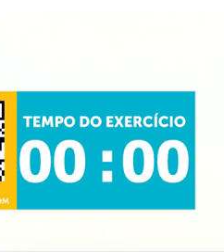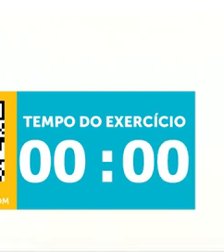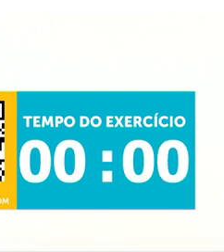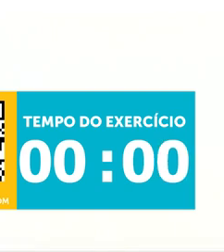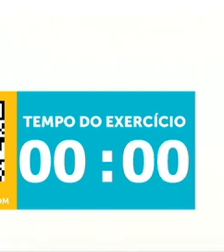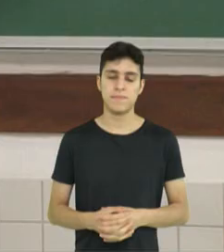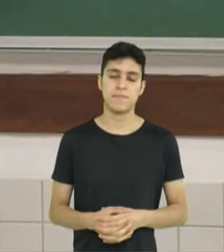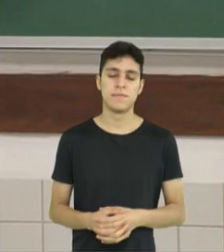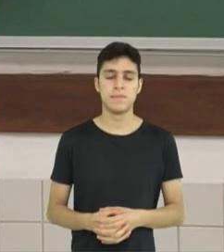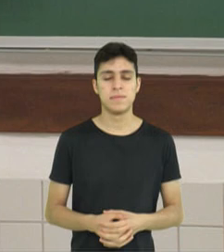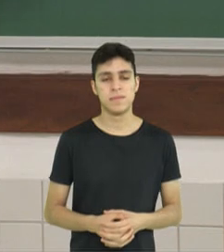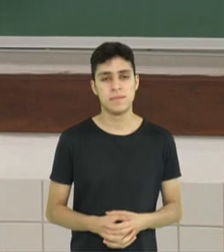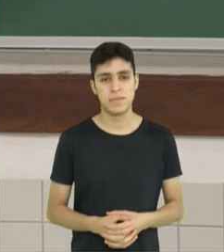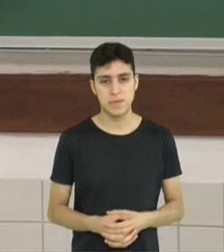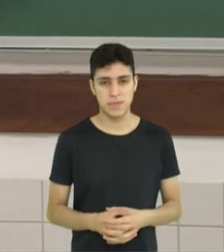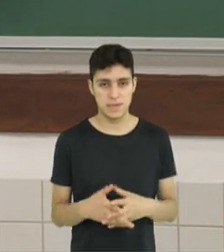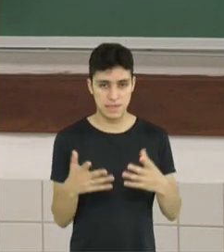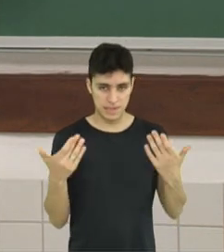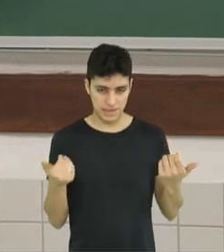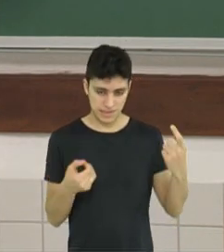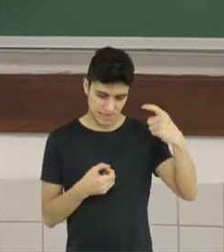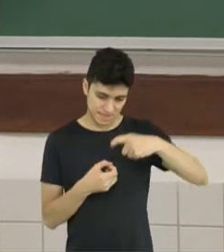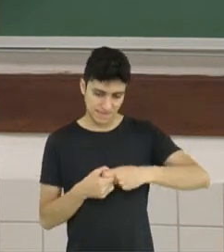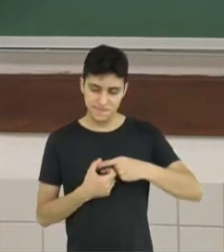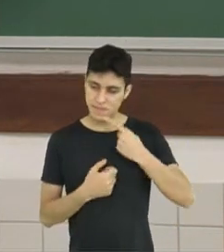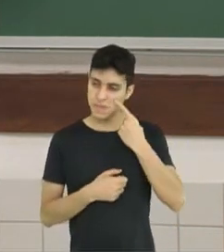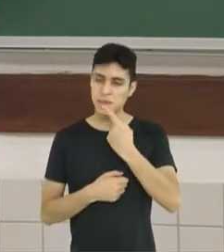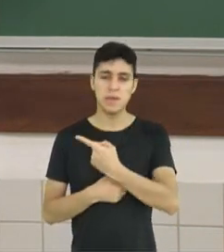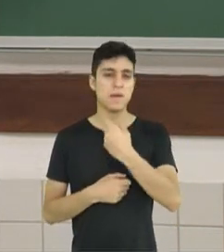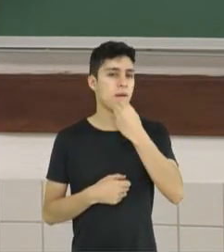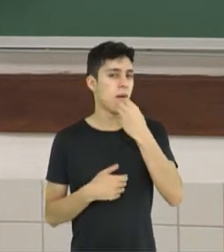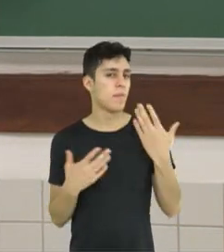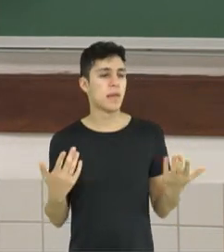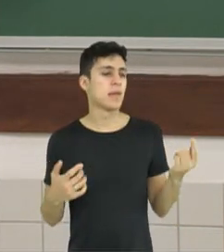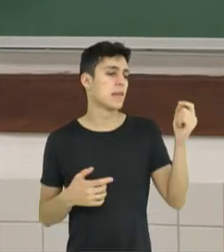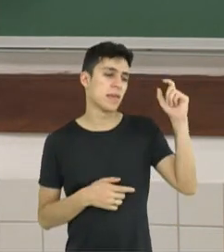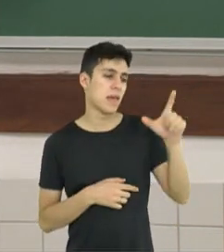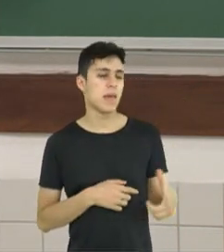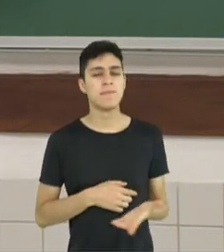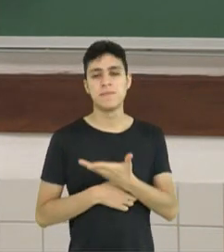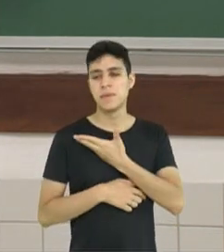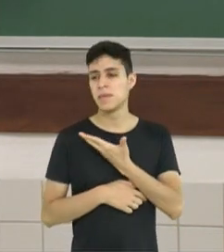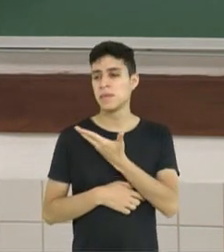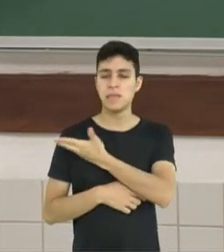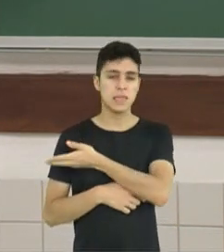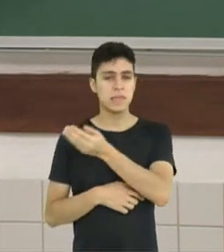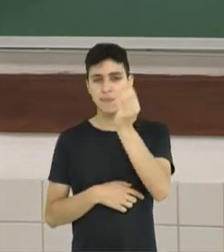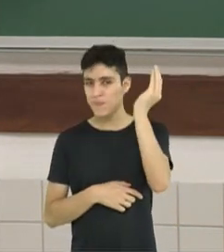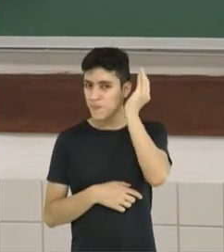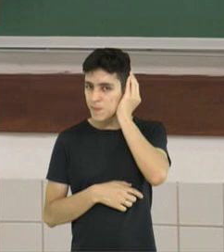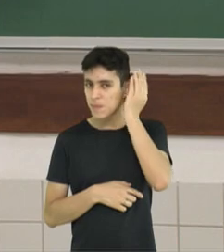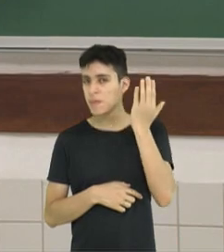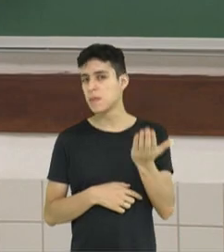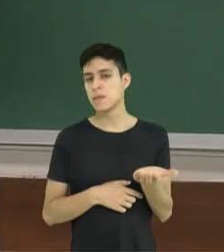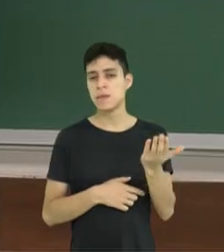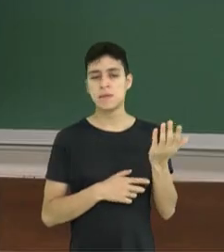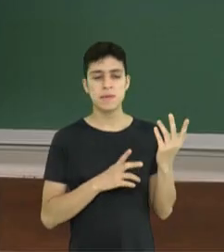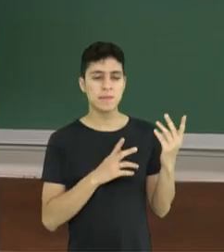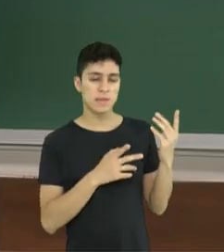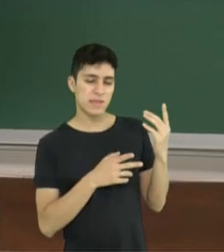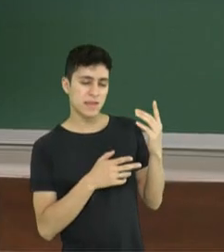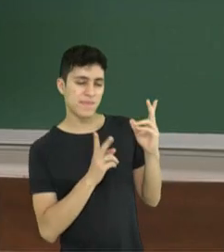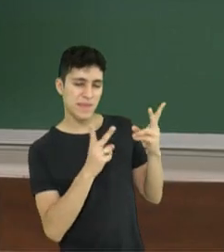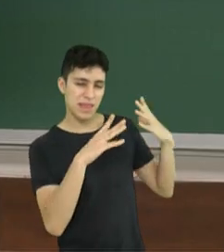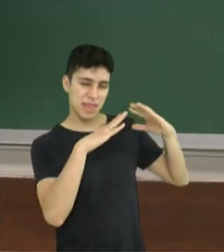aí nós estamos de volta aqui lógico quem era o tal do amigo do Van Gogh dividia casa